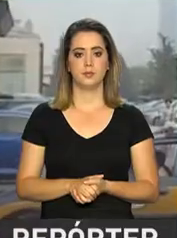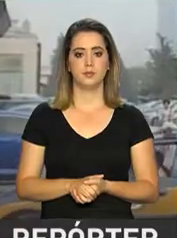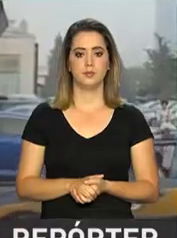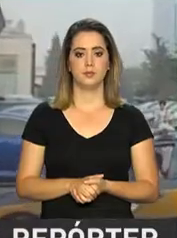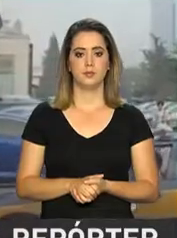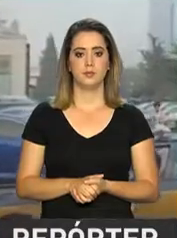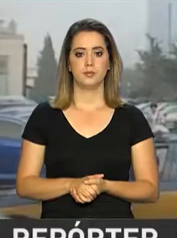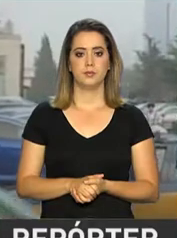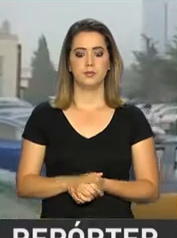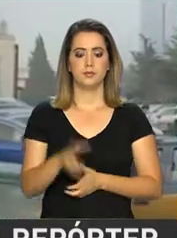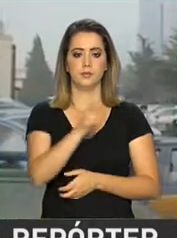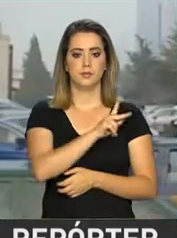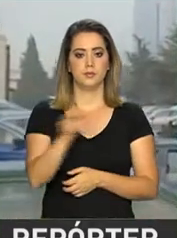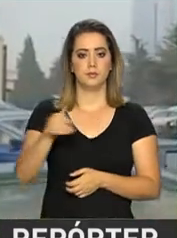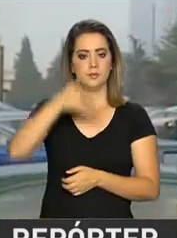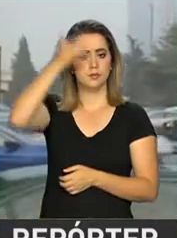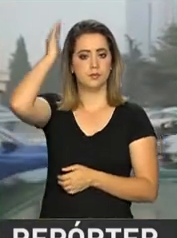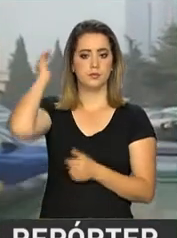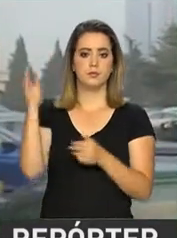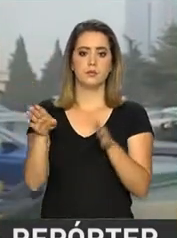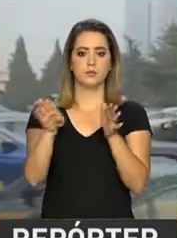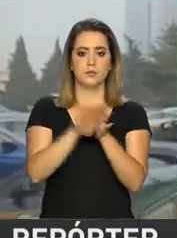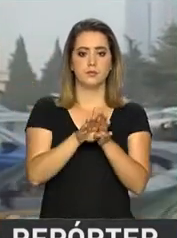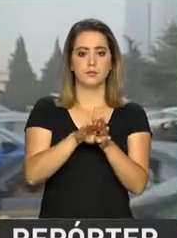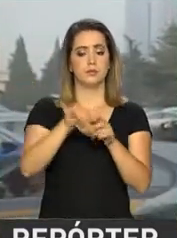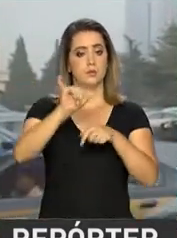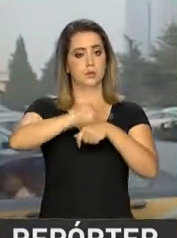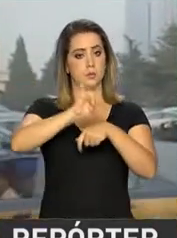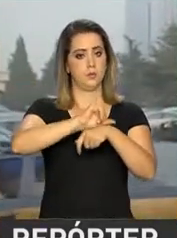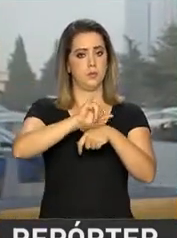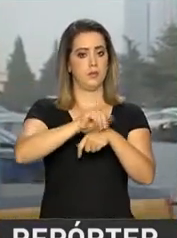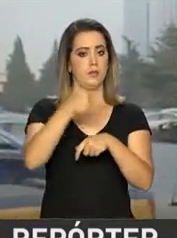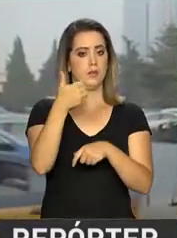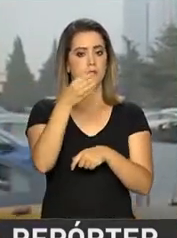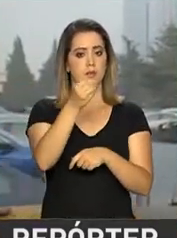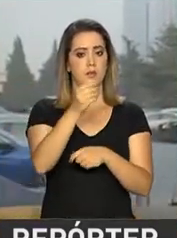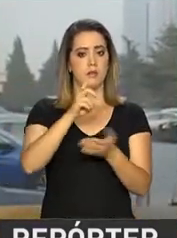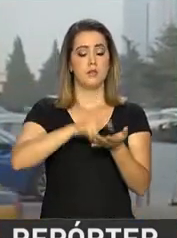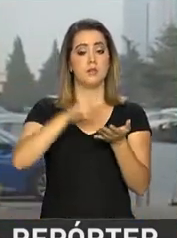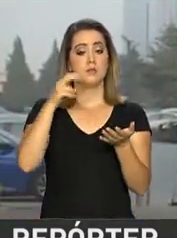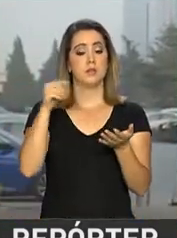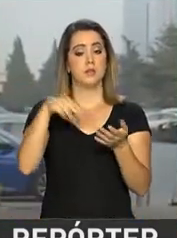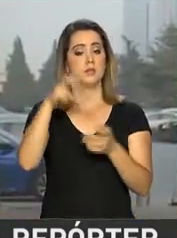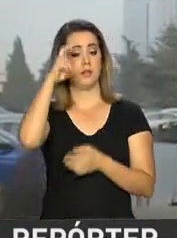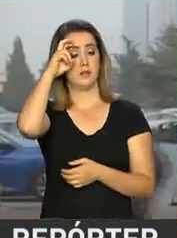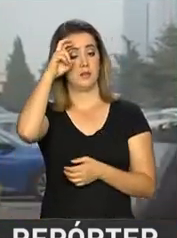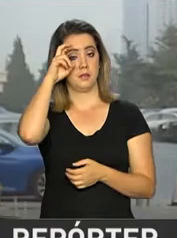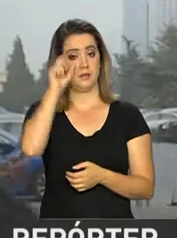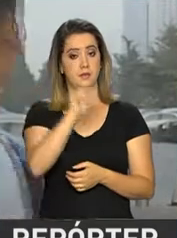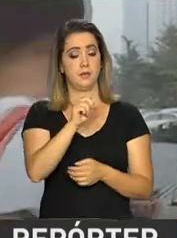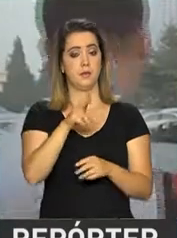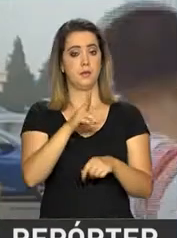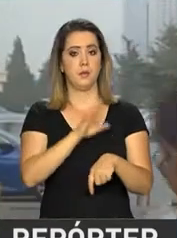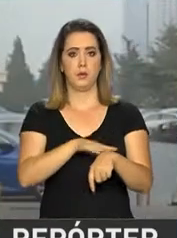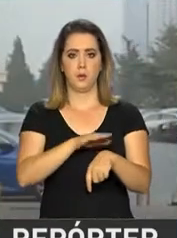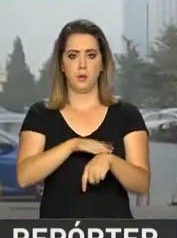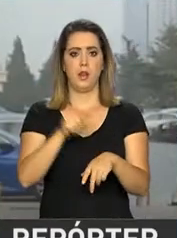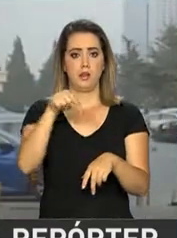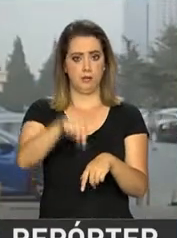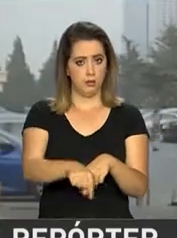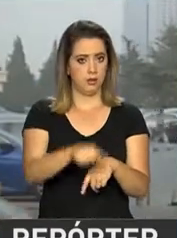o presidente michel temer chegou à pequim por volta das 10 horas da manhã desta quinta feira pelo horário local